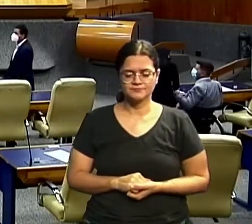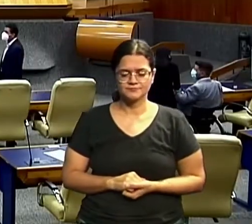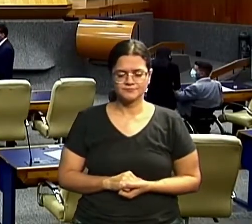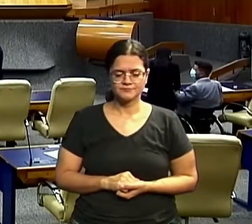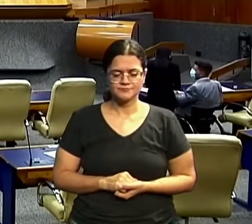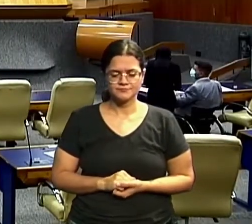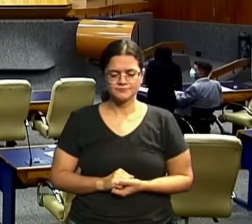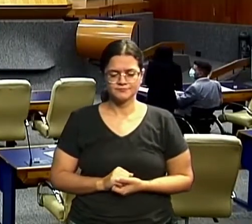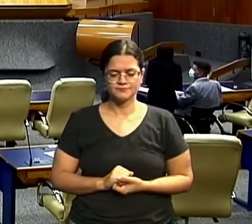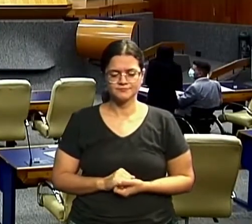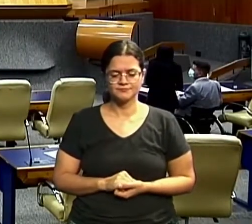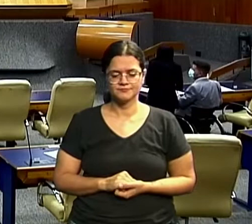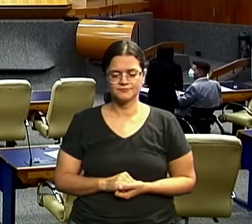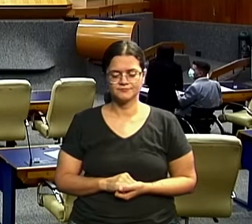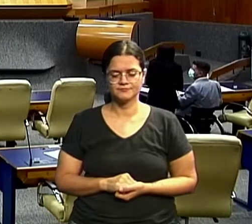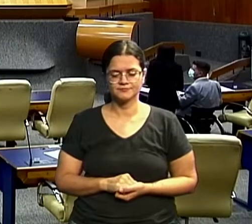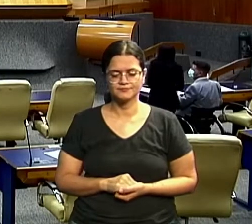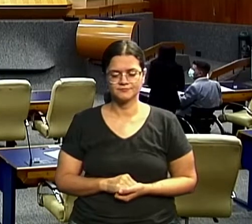Beijo, viu?